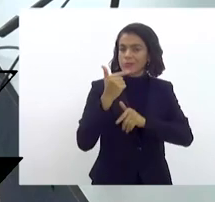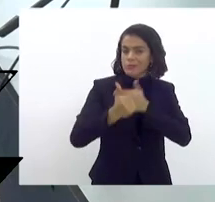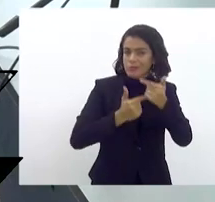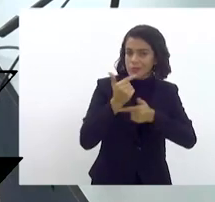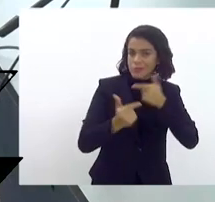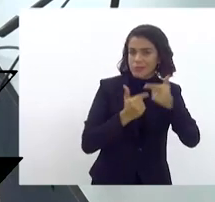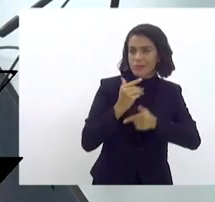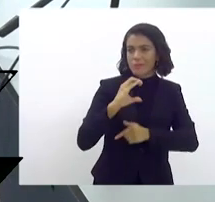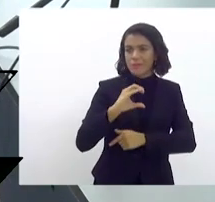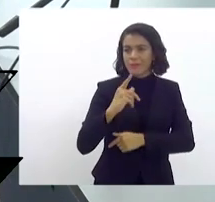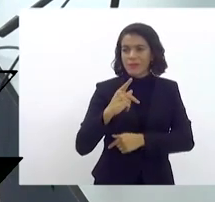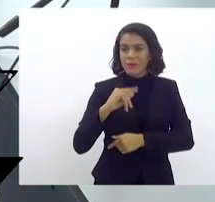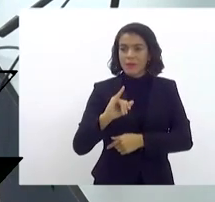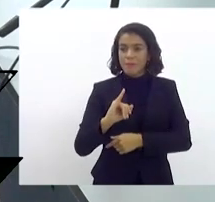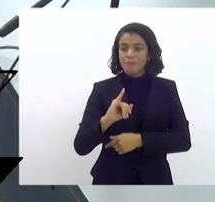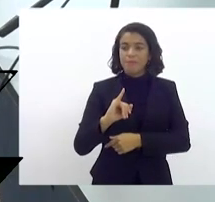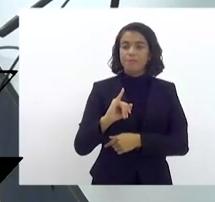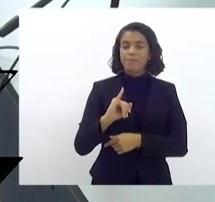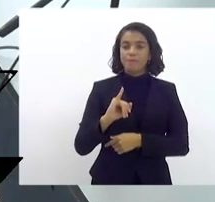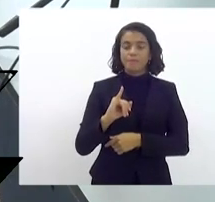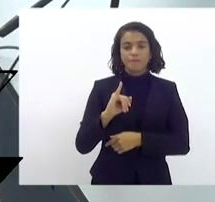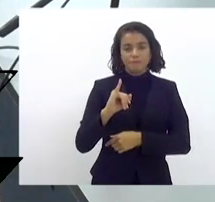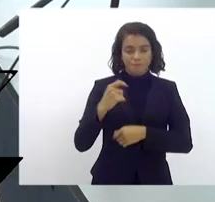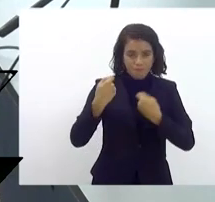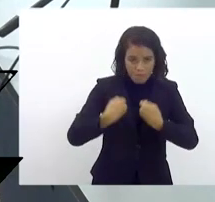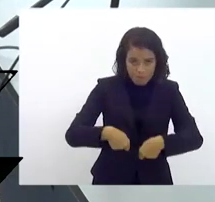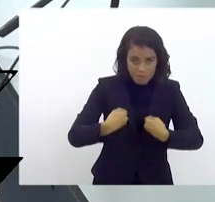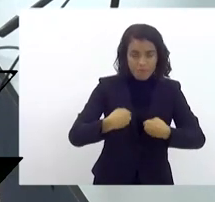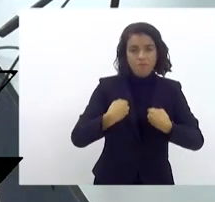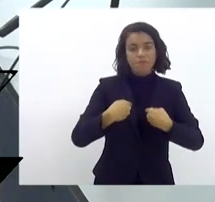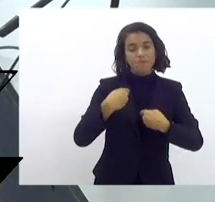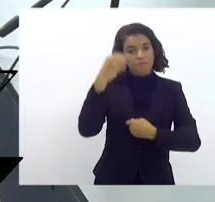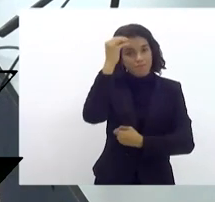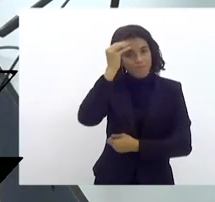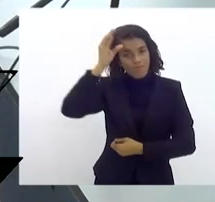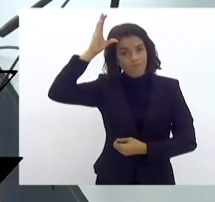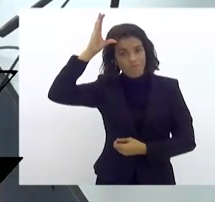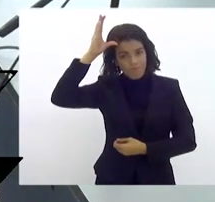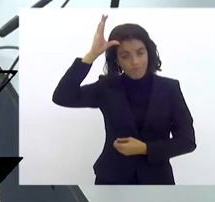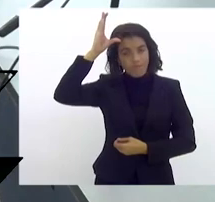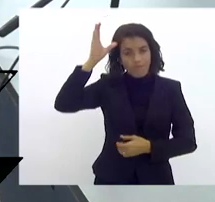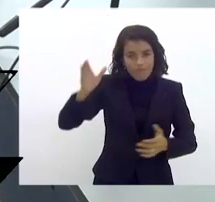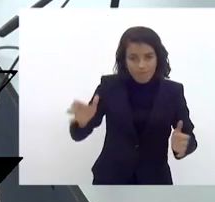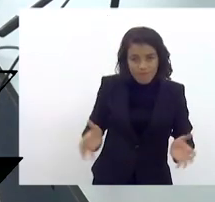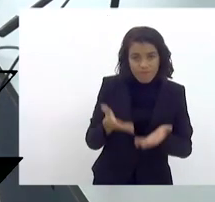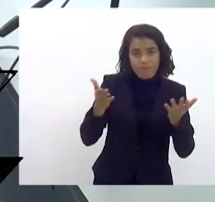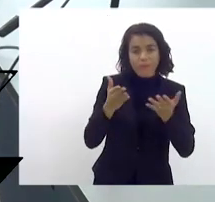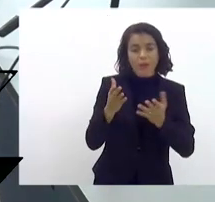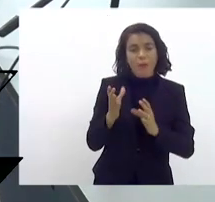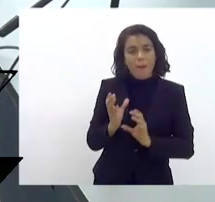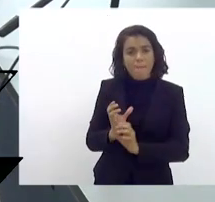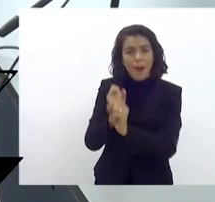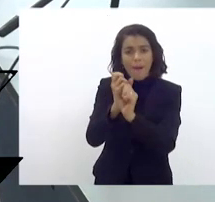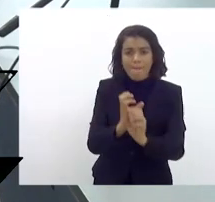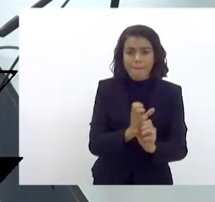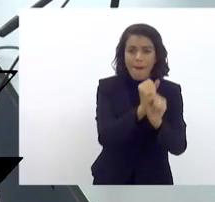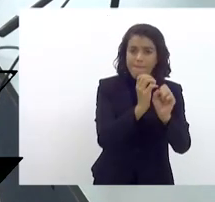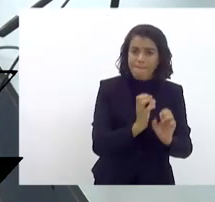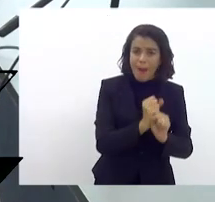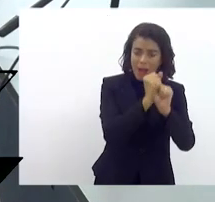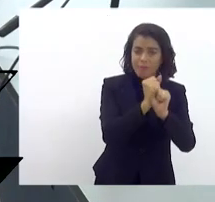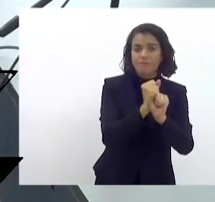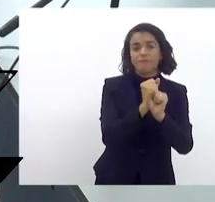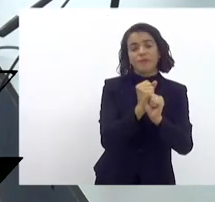esta CPI ela deverá produzir conhecimento dados sobre esse fenômeno e